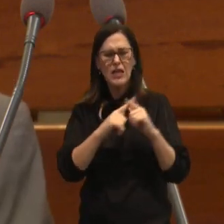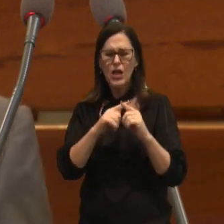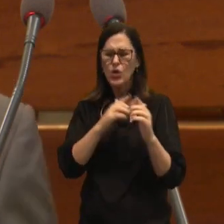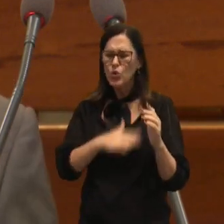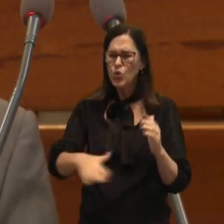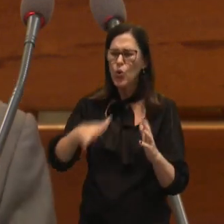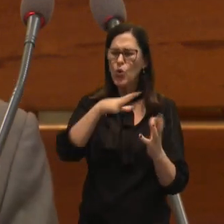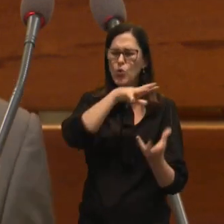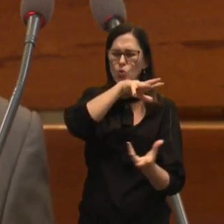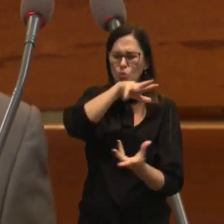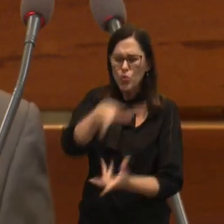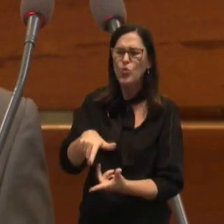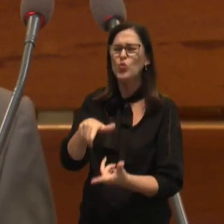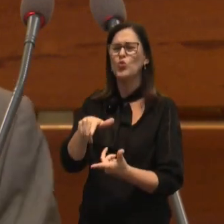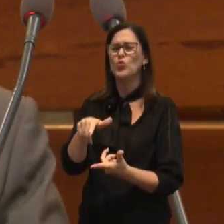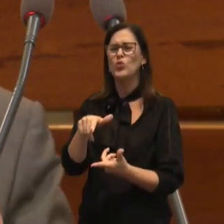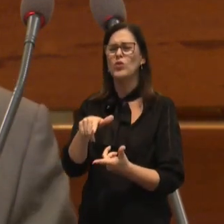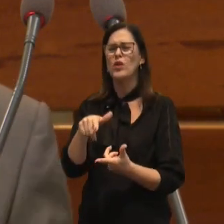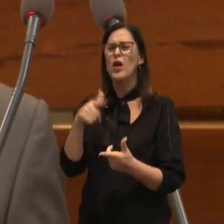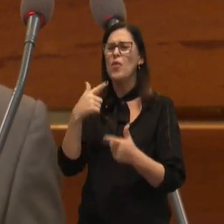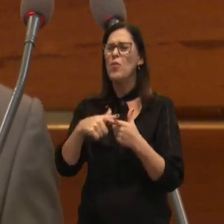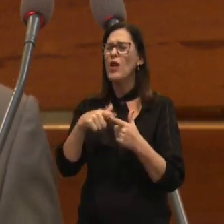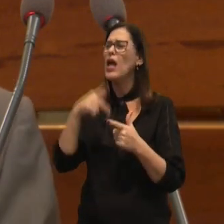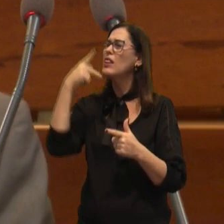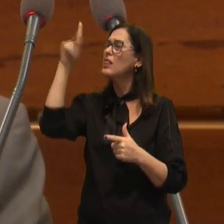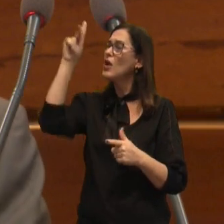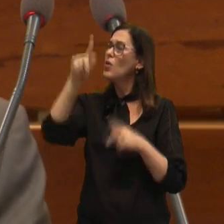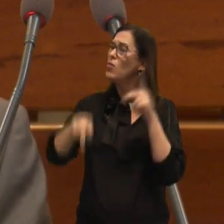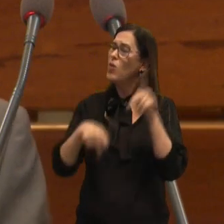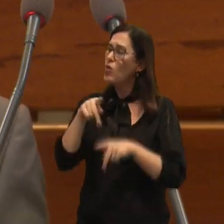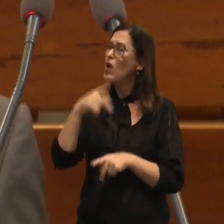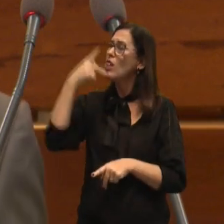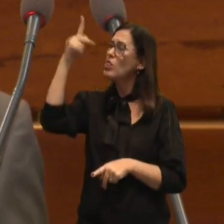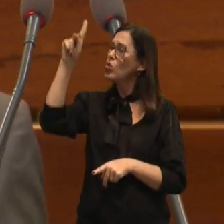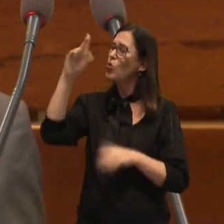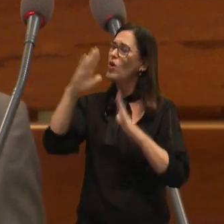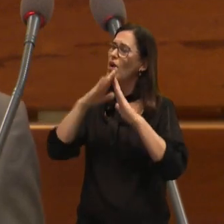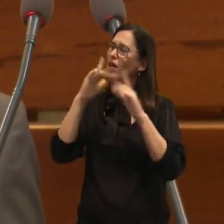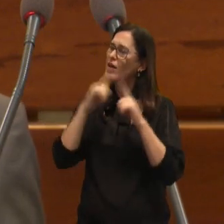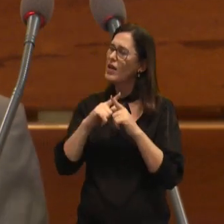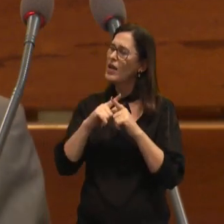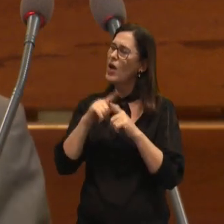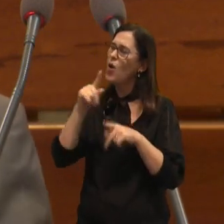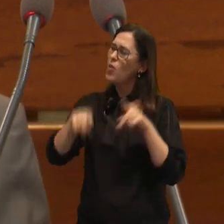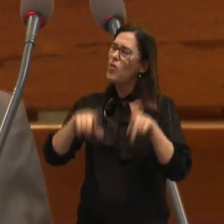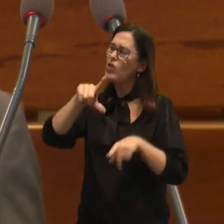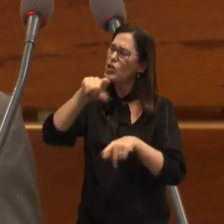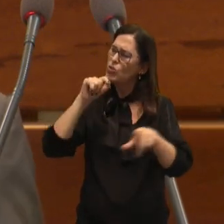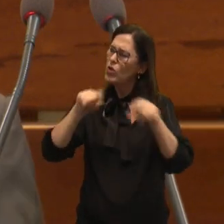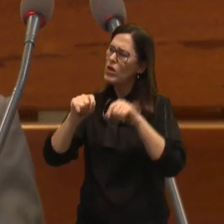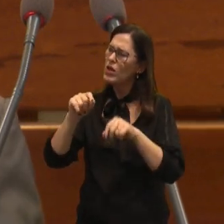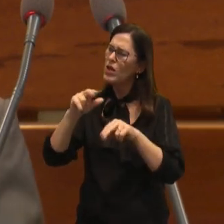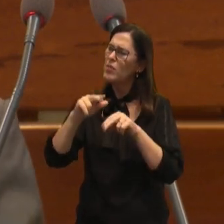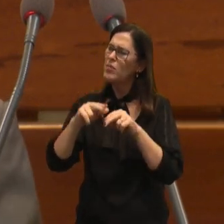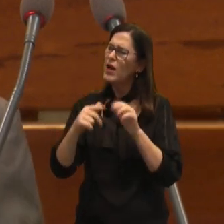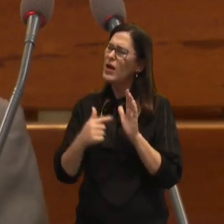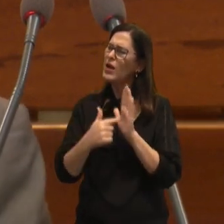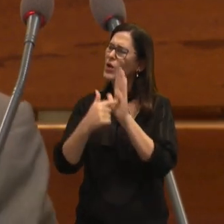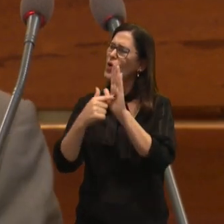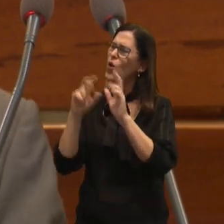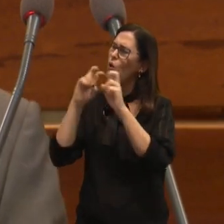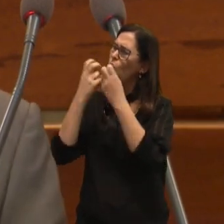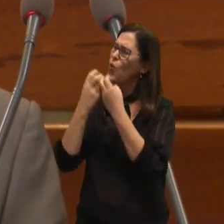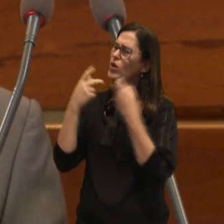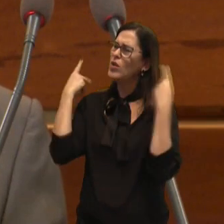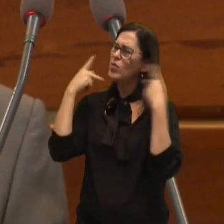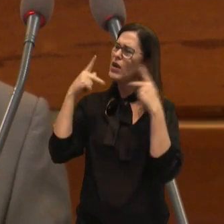todo canto deste mundo, Pai, porque é o Teu povo, é a Tua igreja, o povo que o Senhor escolheu para prestar-te culto e